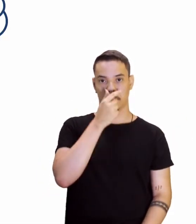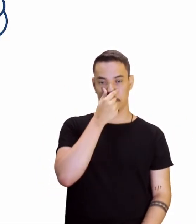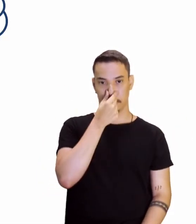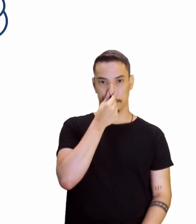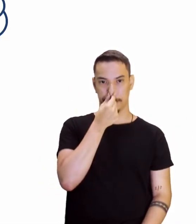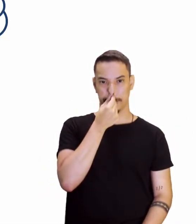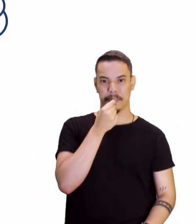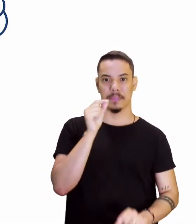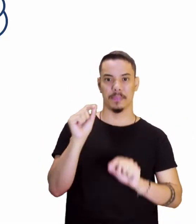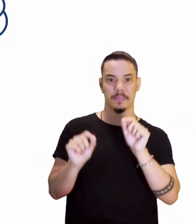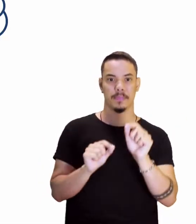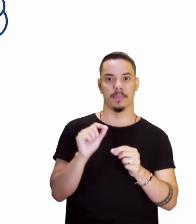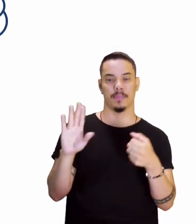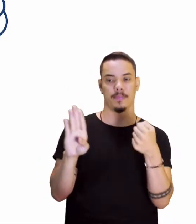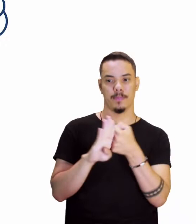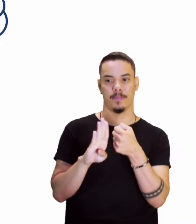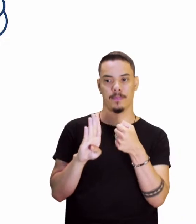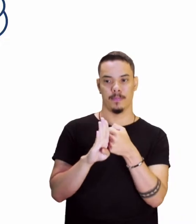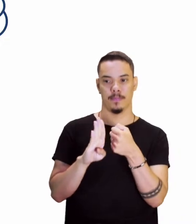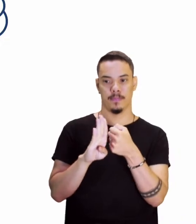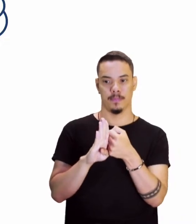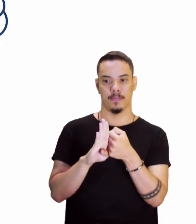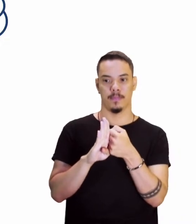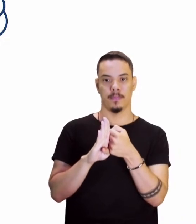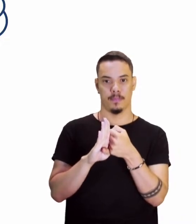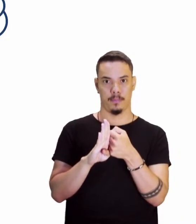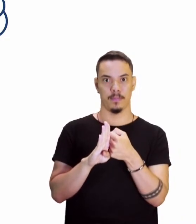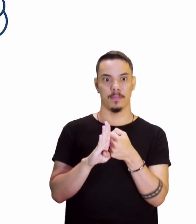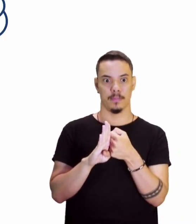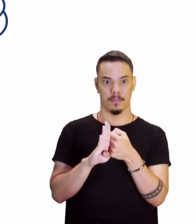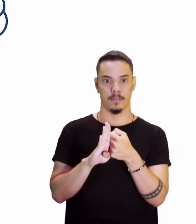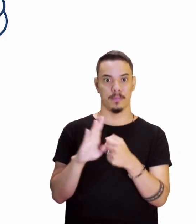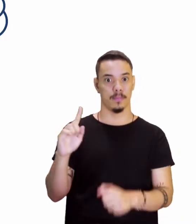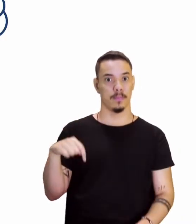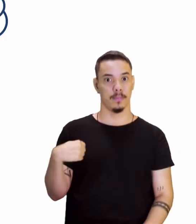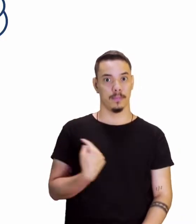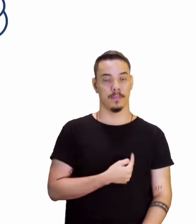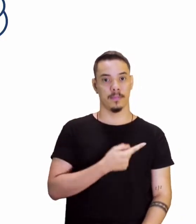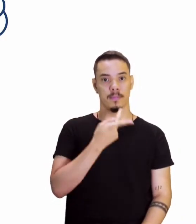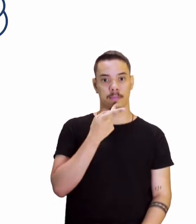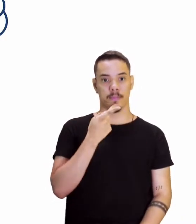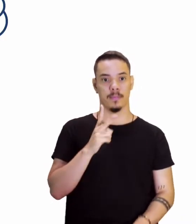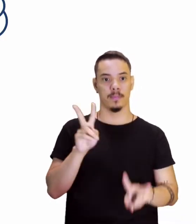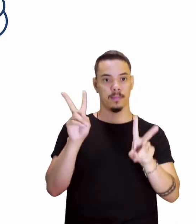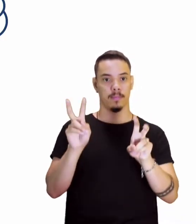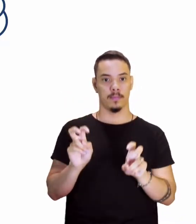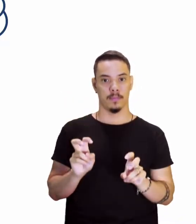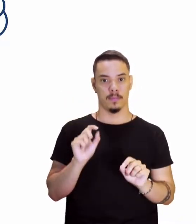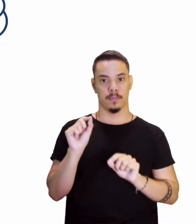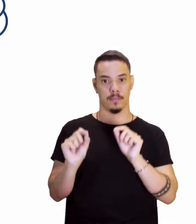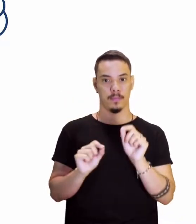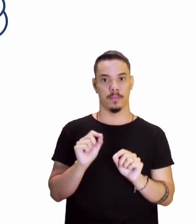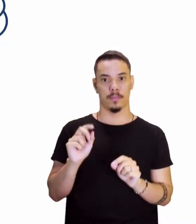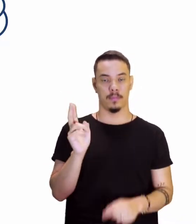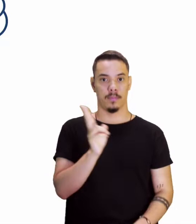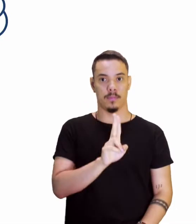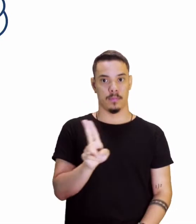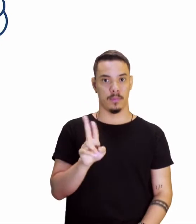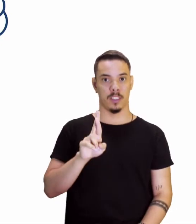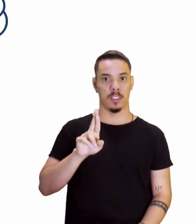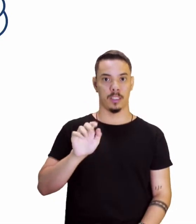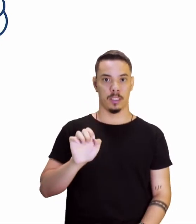meu querido? É um substantivo. Tá bom? Porque a gente está falando aqui da regência